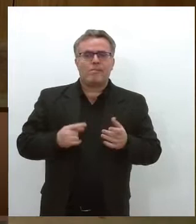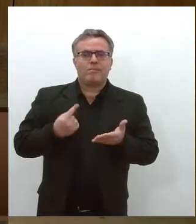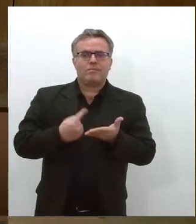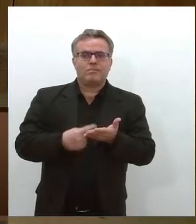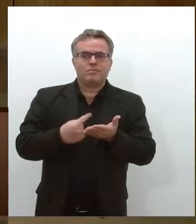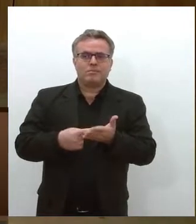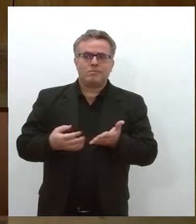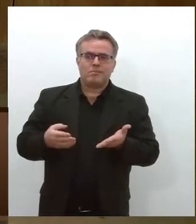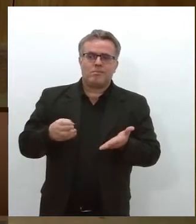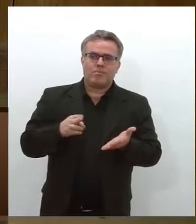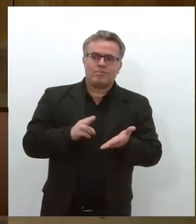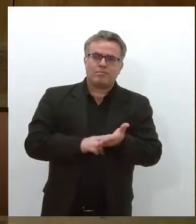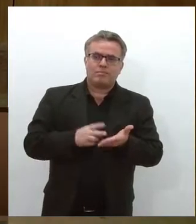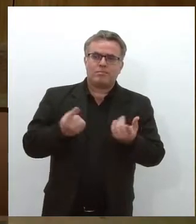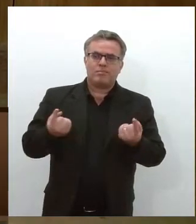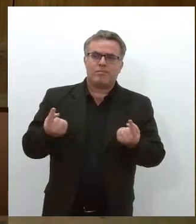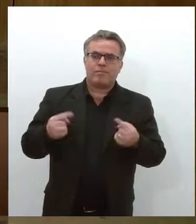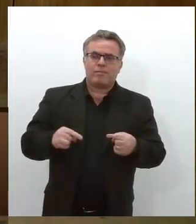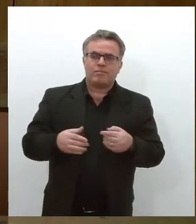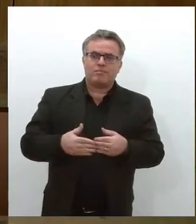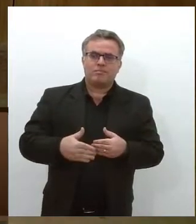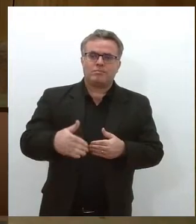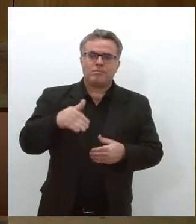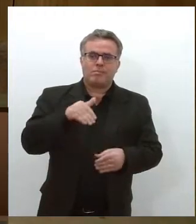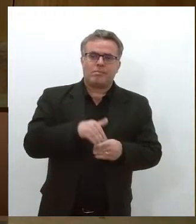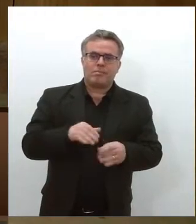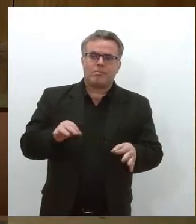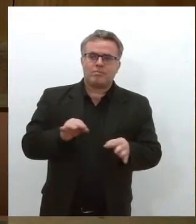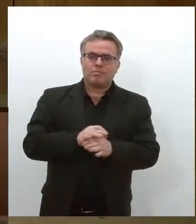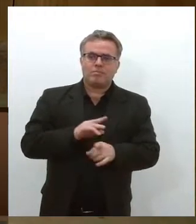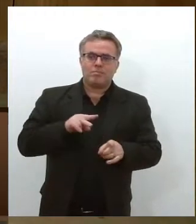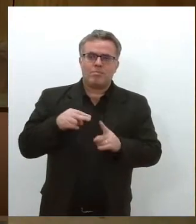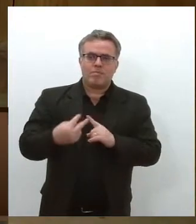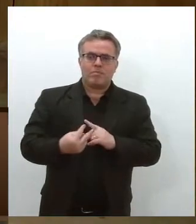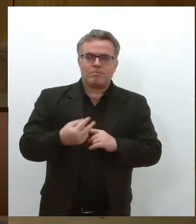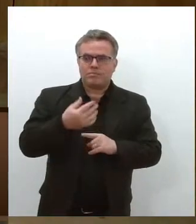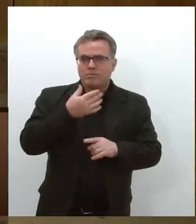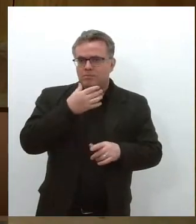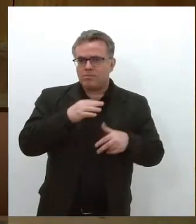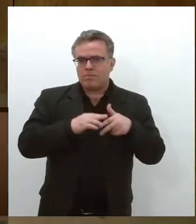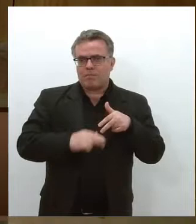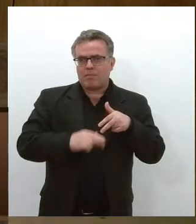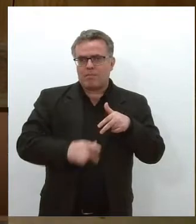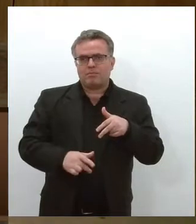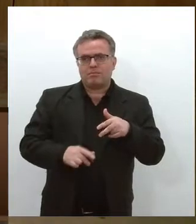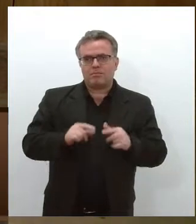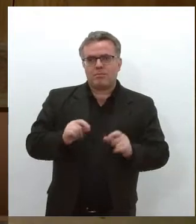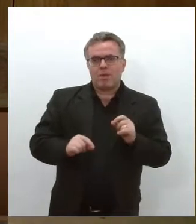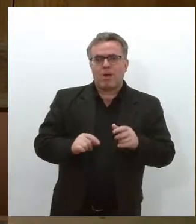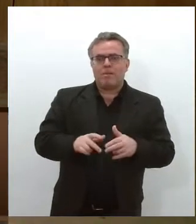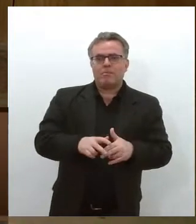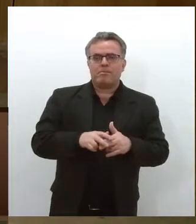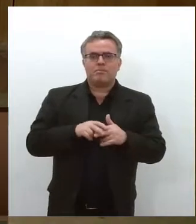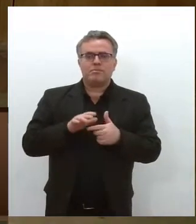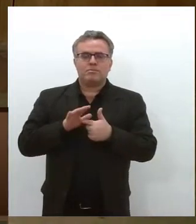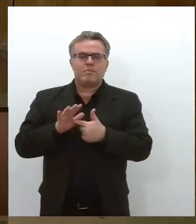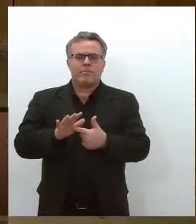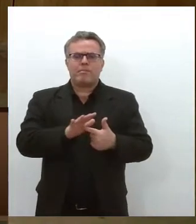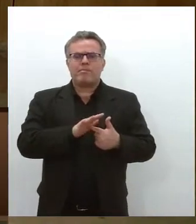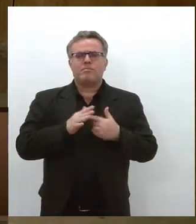da disputa eleitoral a partir da perspectiva de gênero no cenário nacional. E eu queria que você trouxesse para a gente como